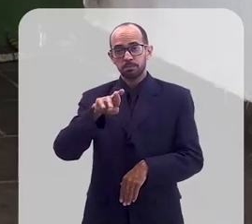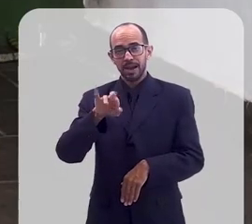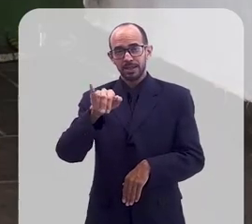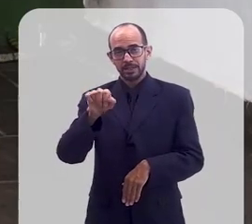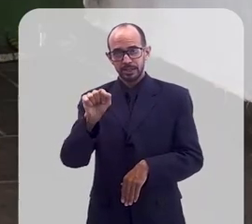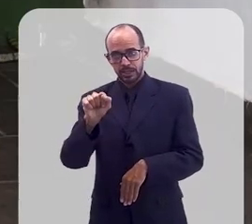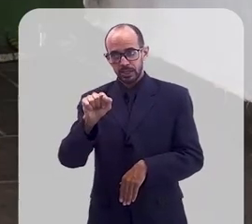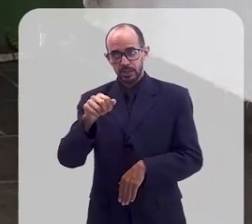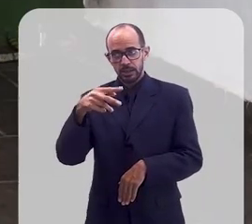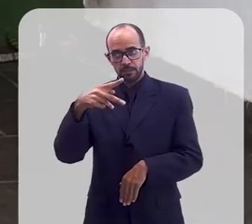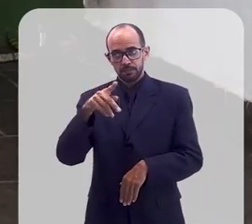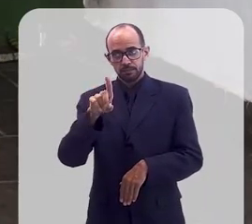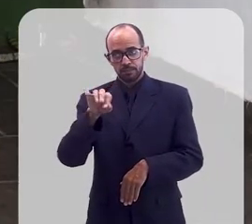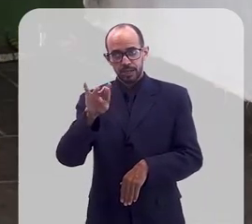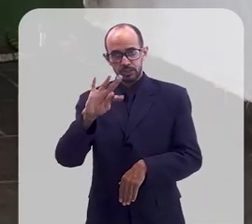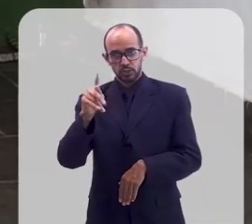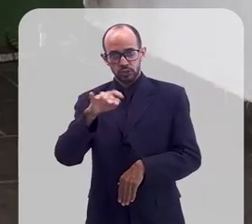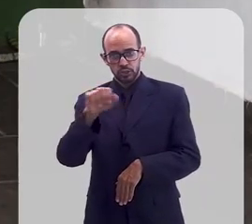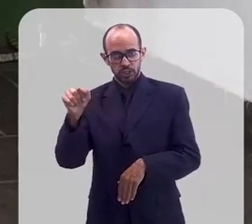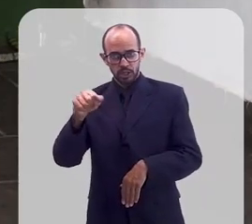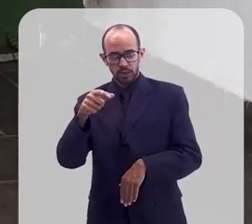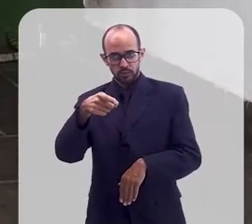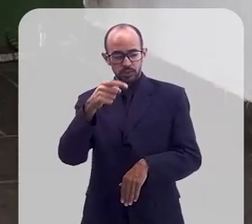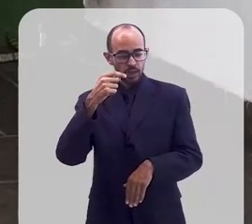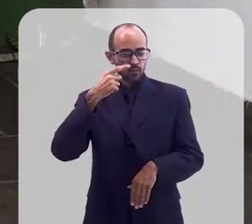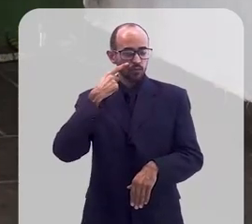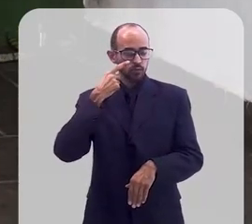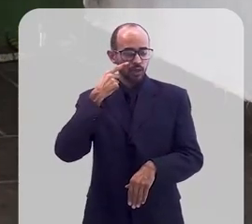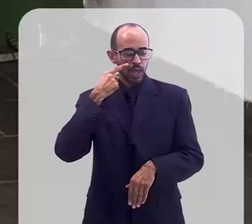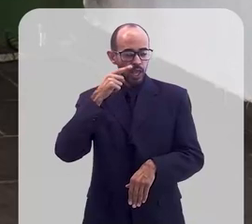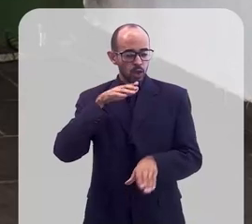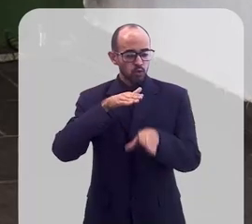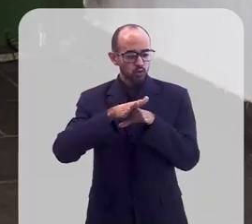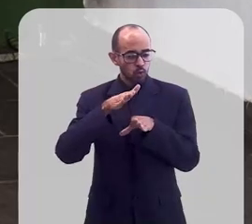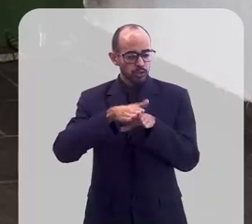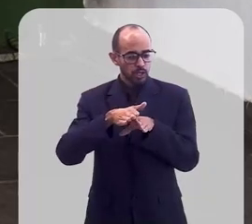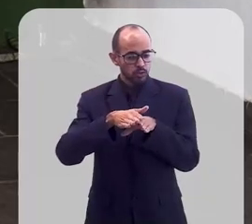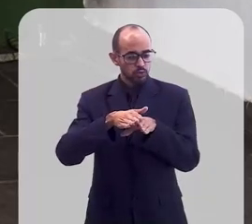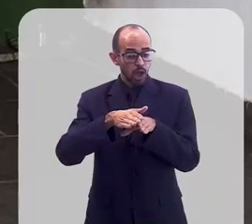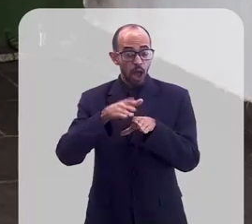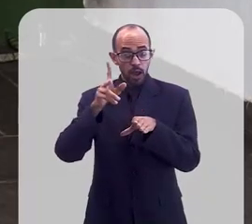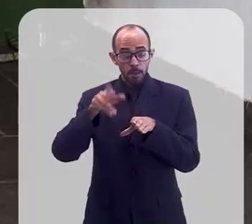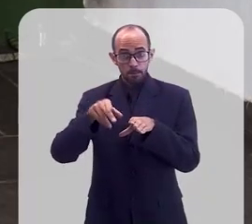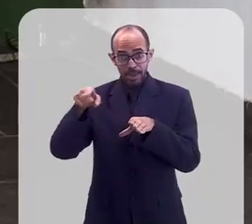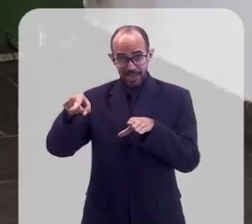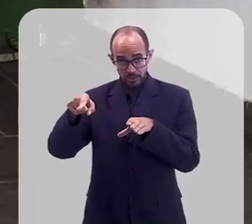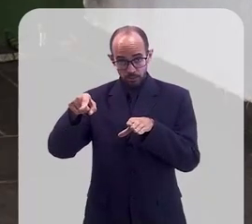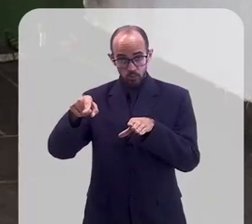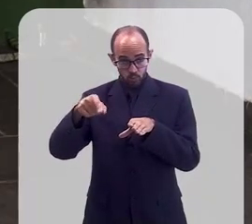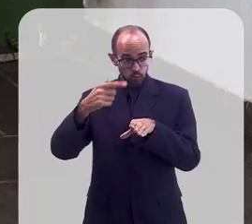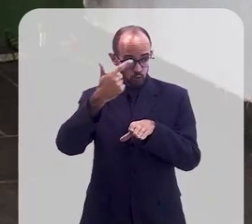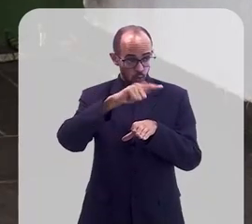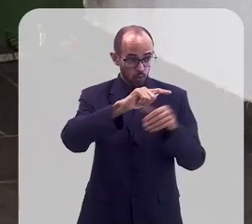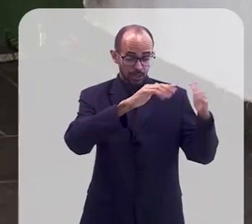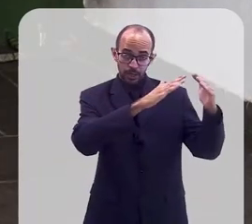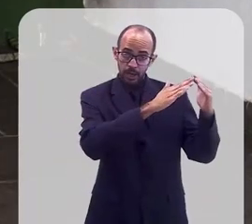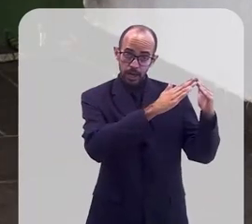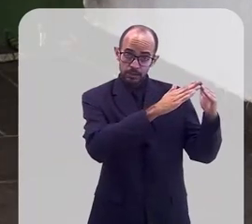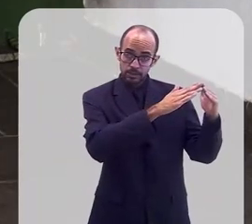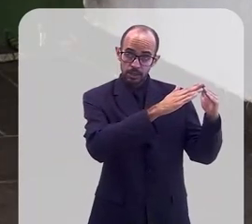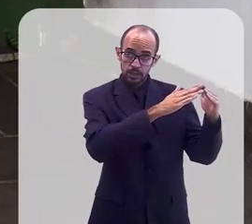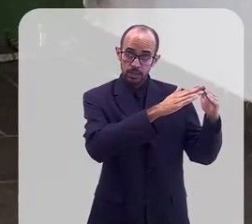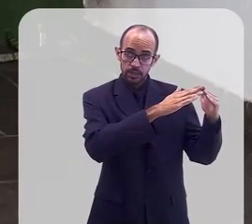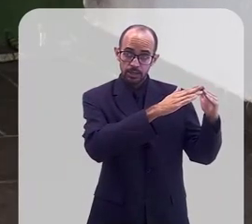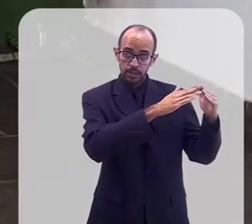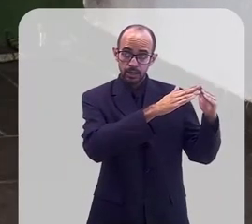Maria Padilha e você vê que ela é luz pura nos seus conselhos. E você vai em outro lugar, aquela mesma entidade que você conheceu, em vez de